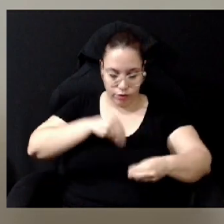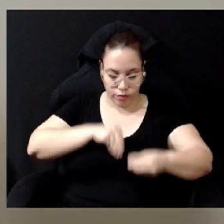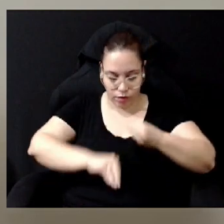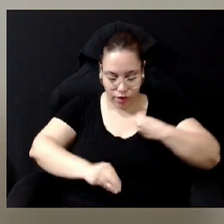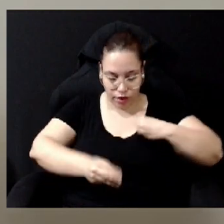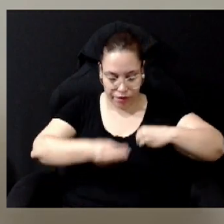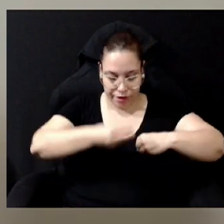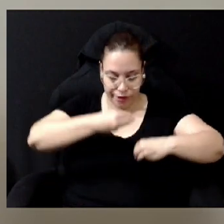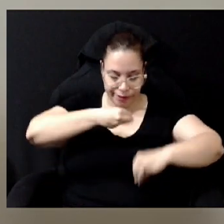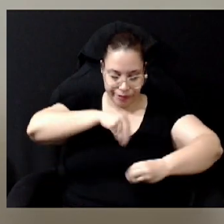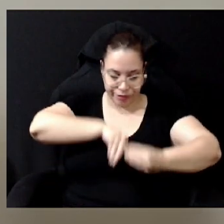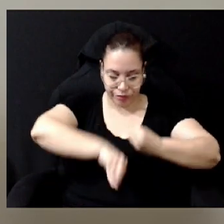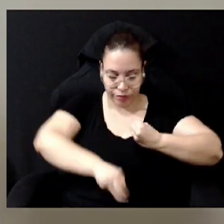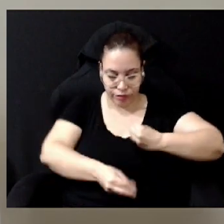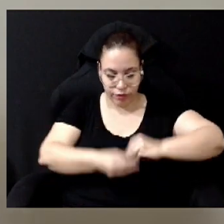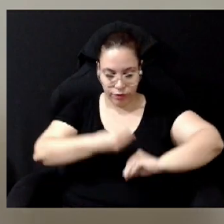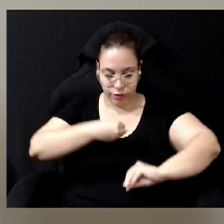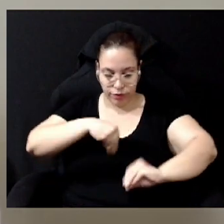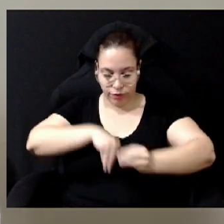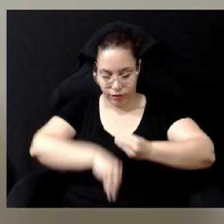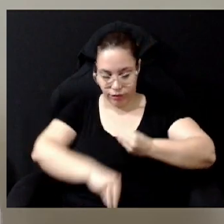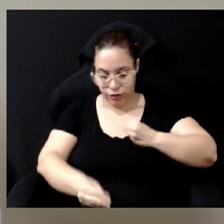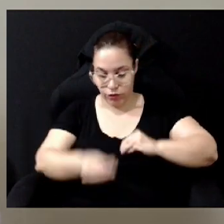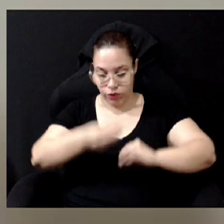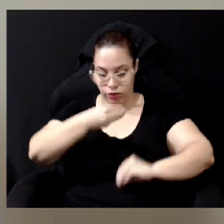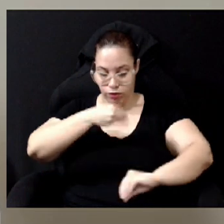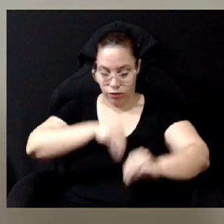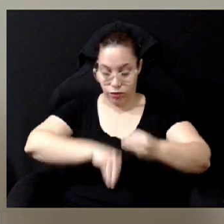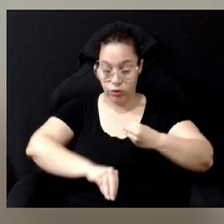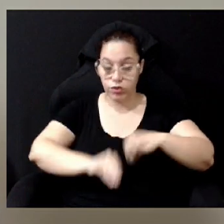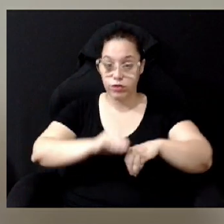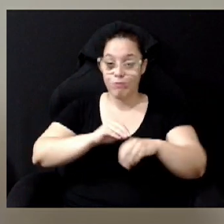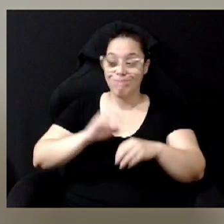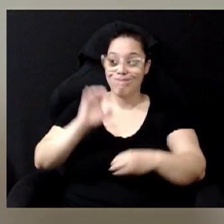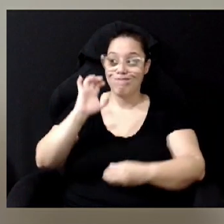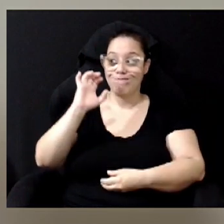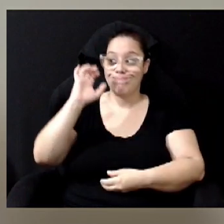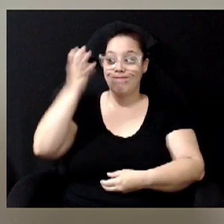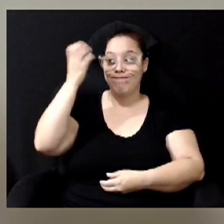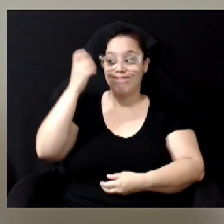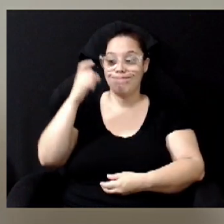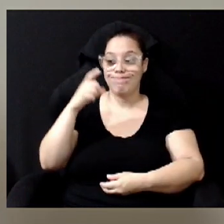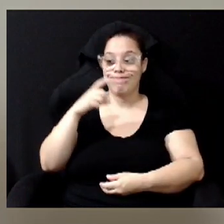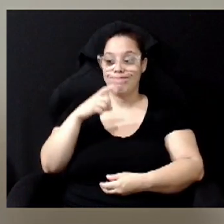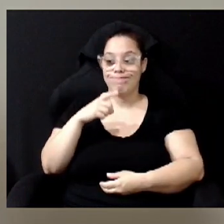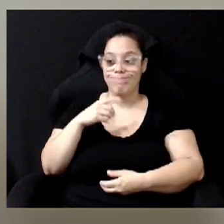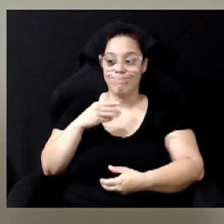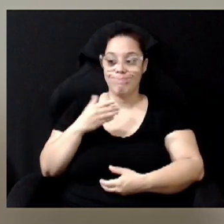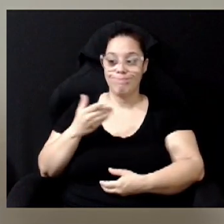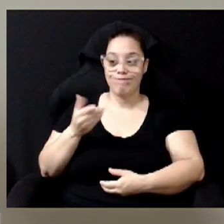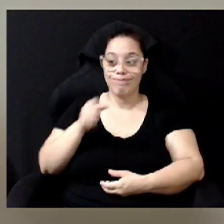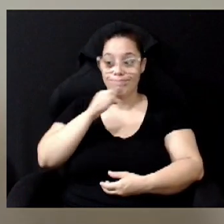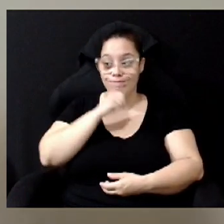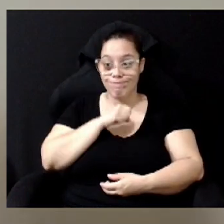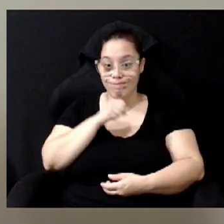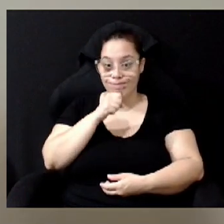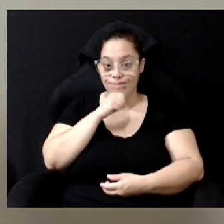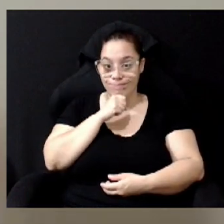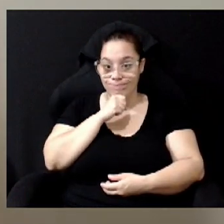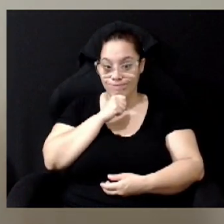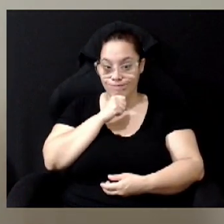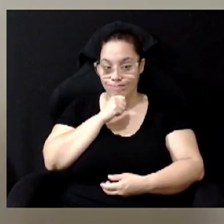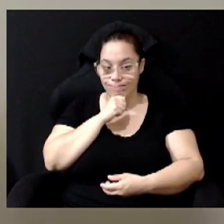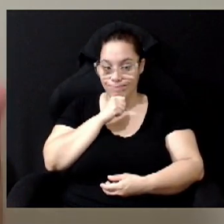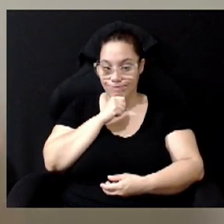do coração para o resto do organismo. Acontece que, com o processo de envelhecimento, como ela sofre